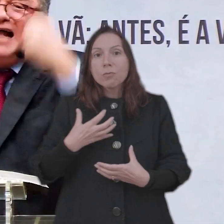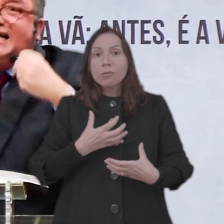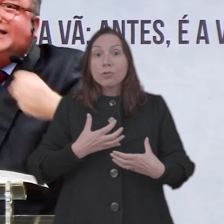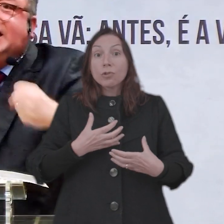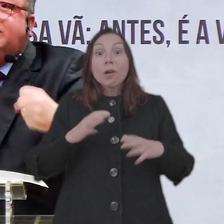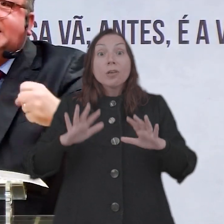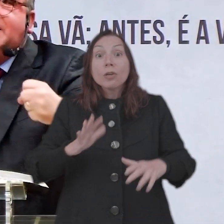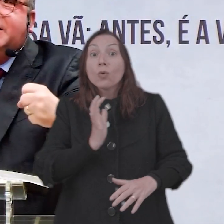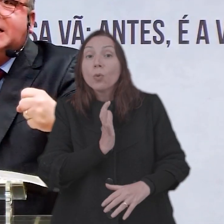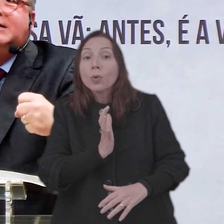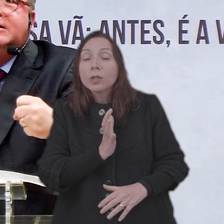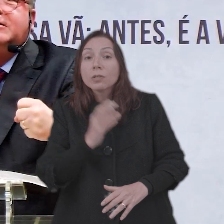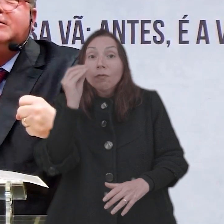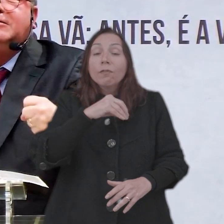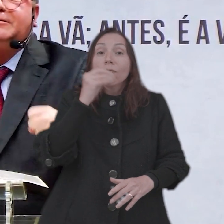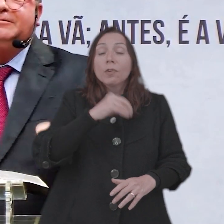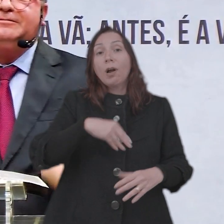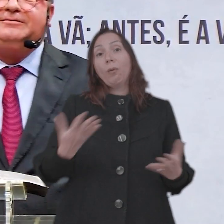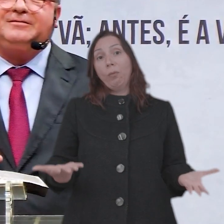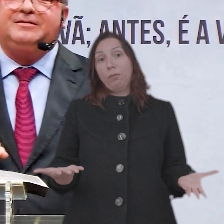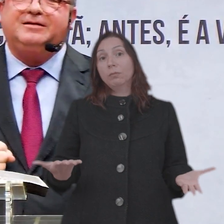está enfraquecido nessa manhã.